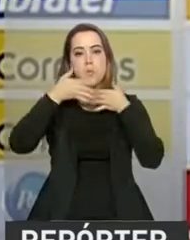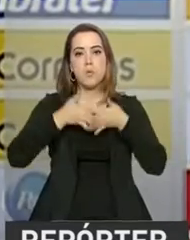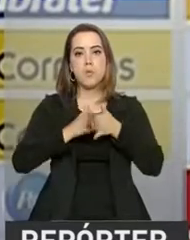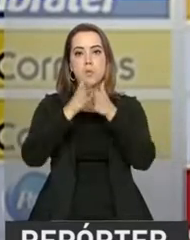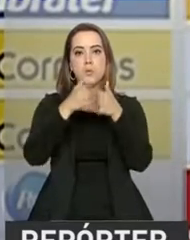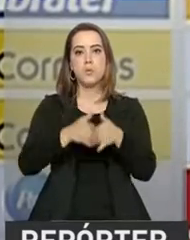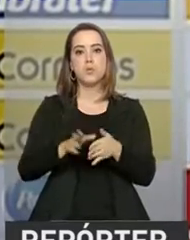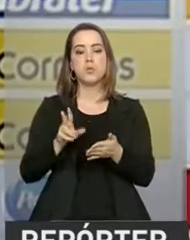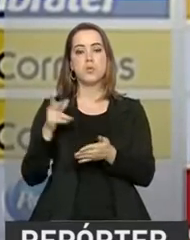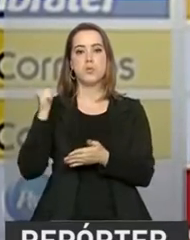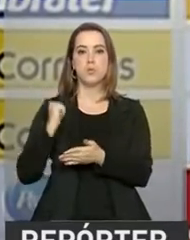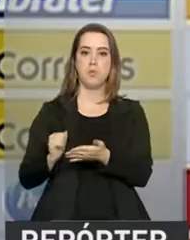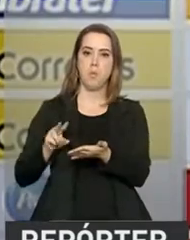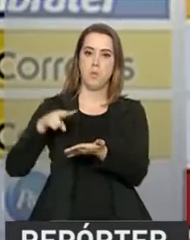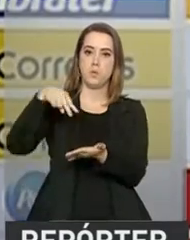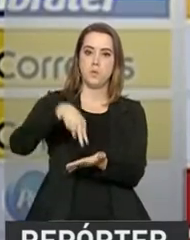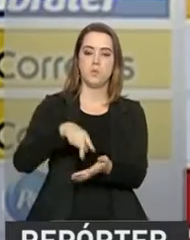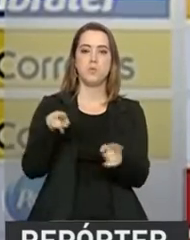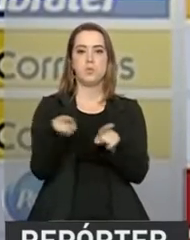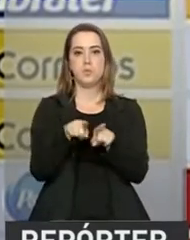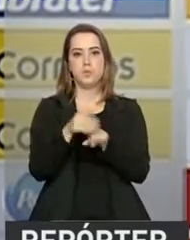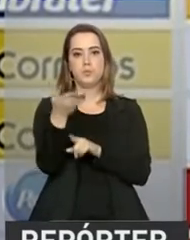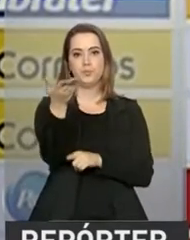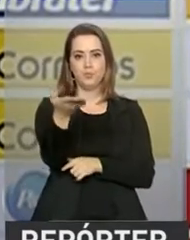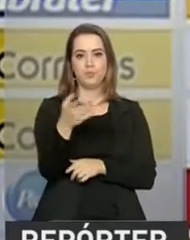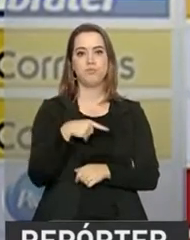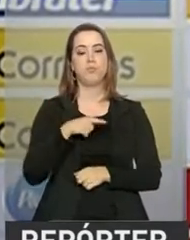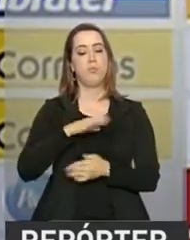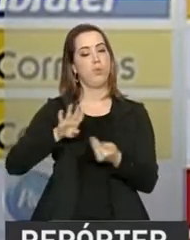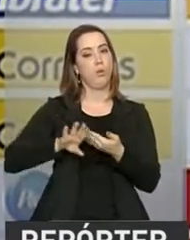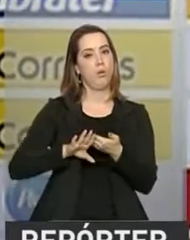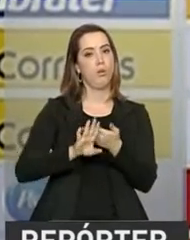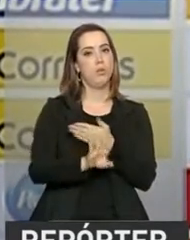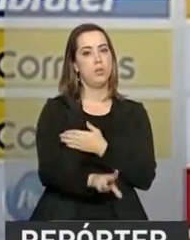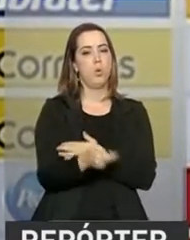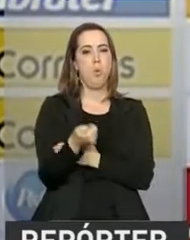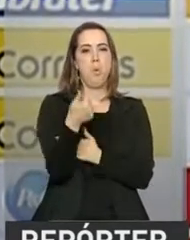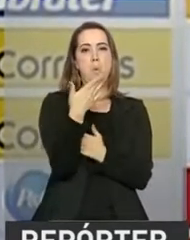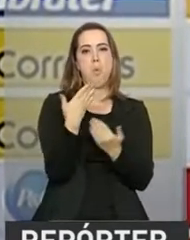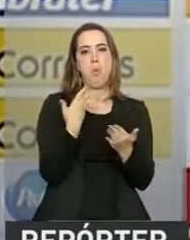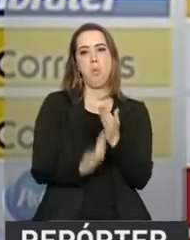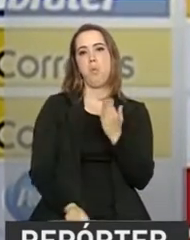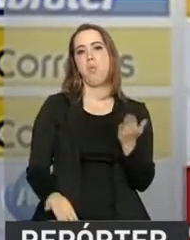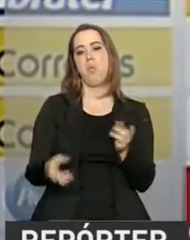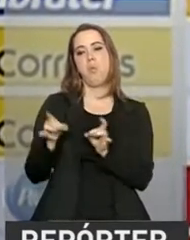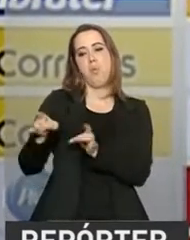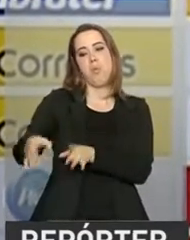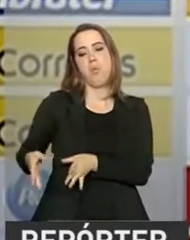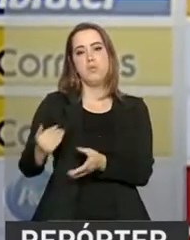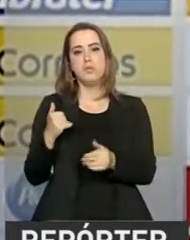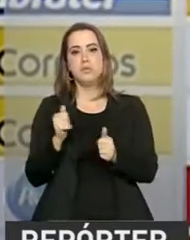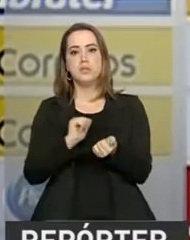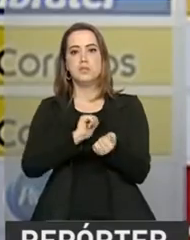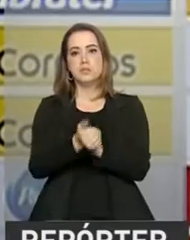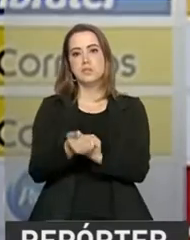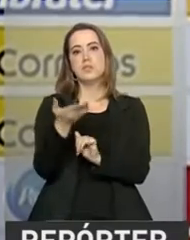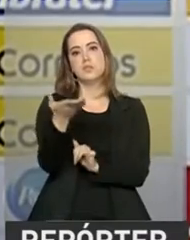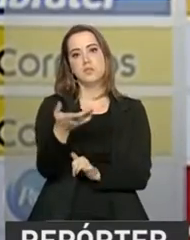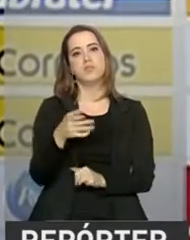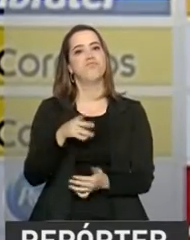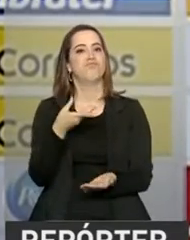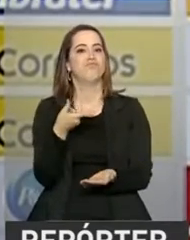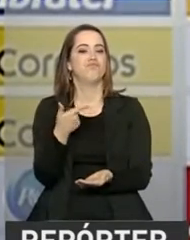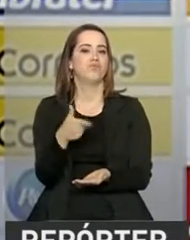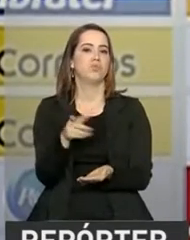Fiquei distante da confederação por 2 anos e estava quase desistindo de continuar seguindo pelo meu sonho. Estava sem